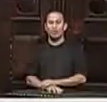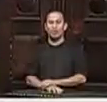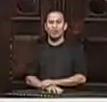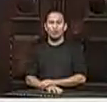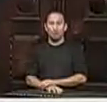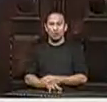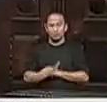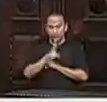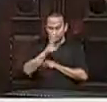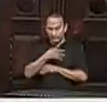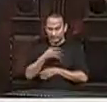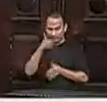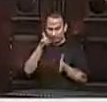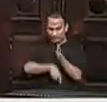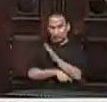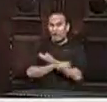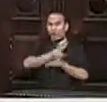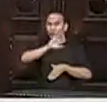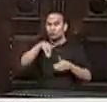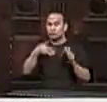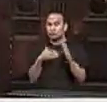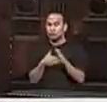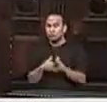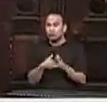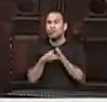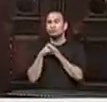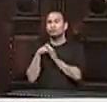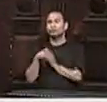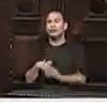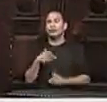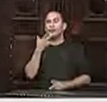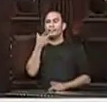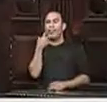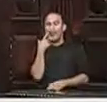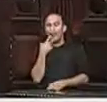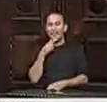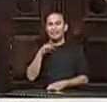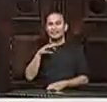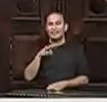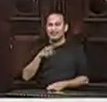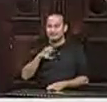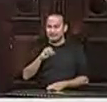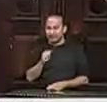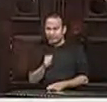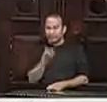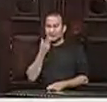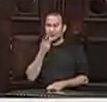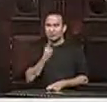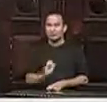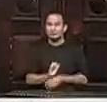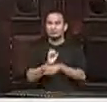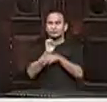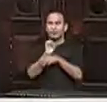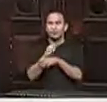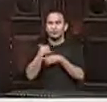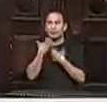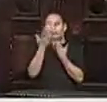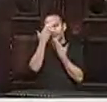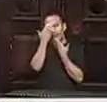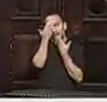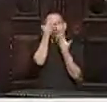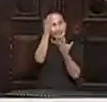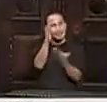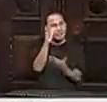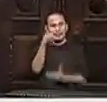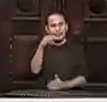enxugamento de despesa, mas, sobretudo, pelo aumento de receitas duradouras estáveis e longevas. Quero agradecer a